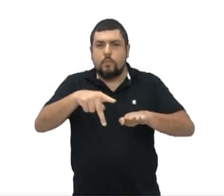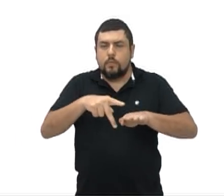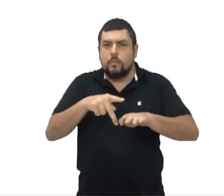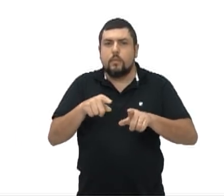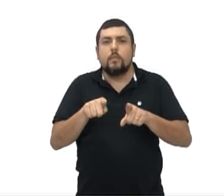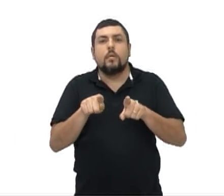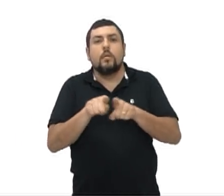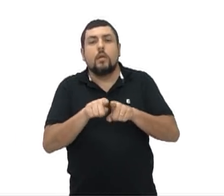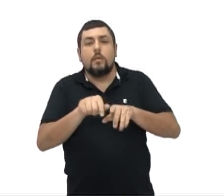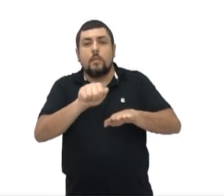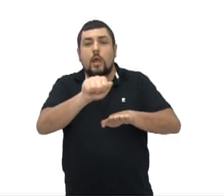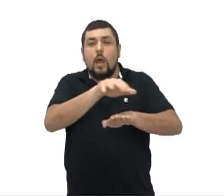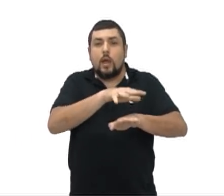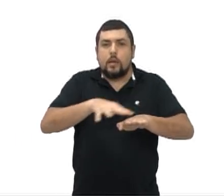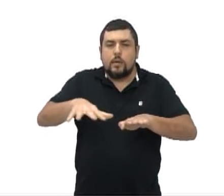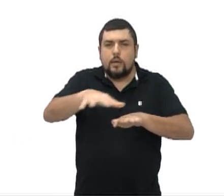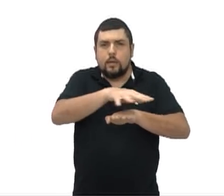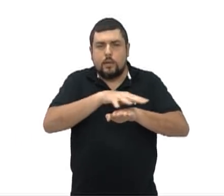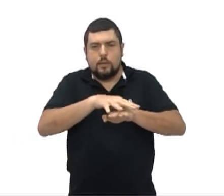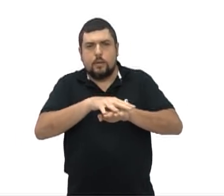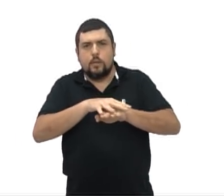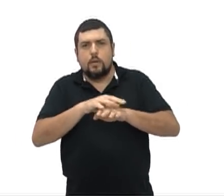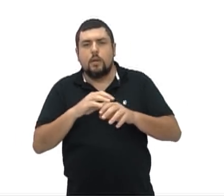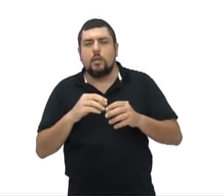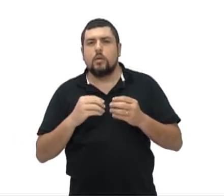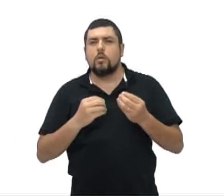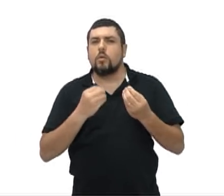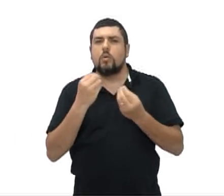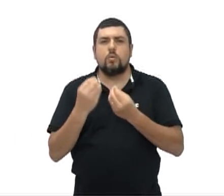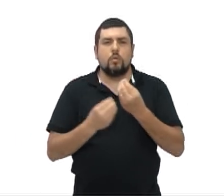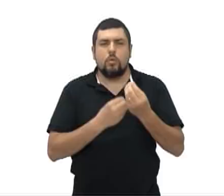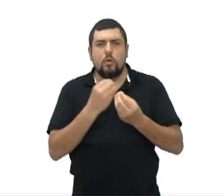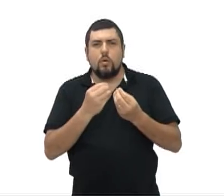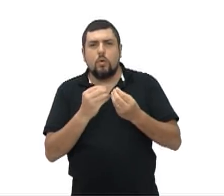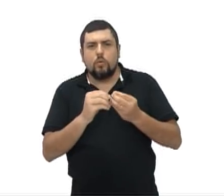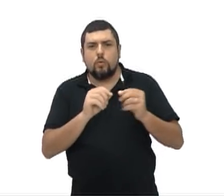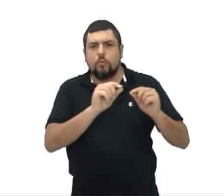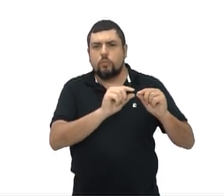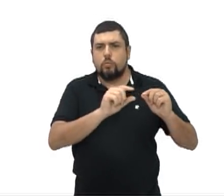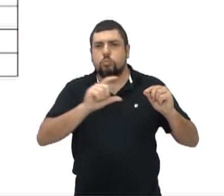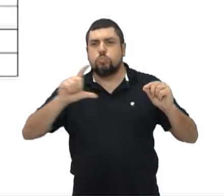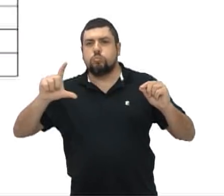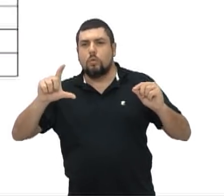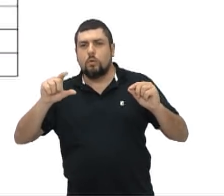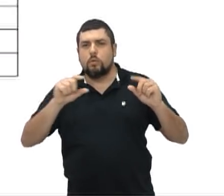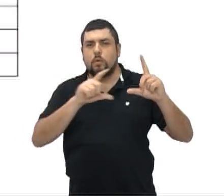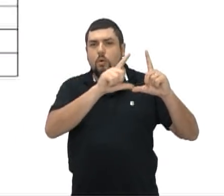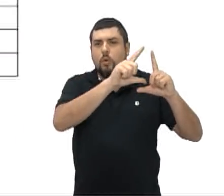polígono, ampliando ou reduzindo proporcionalmente as suas medidas.